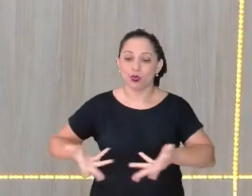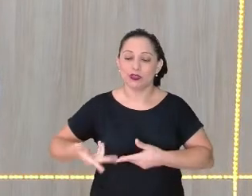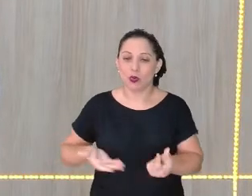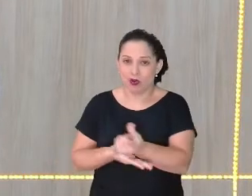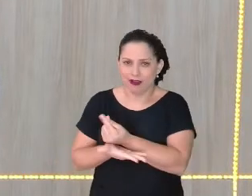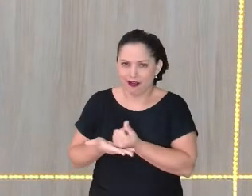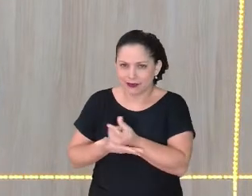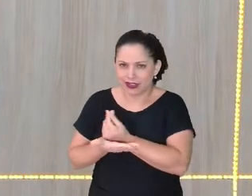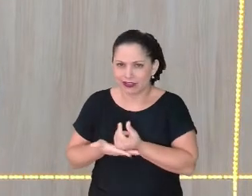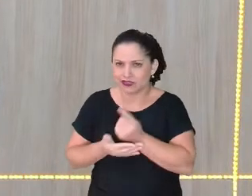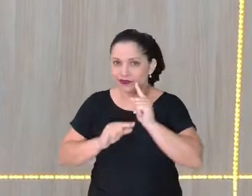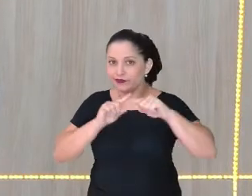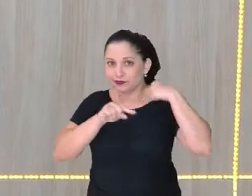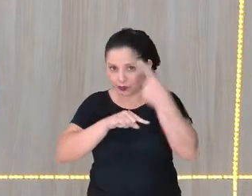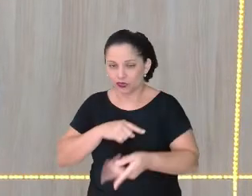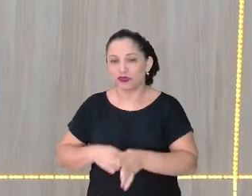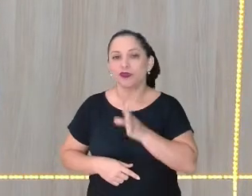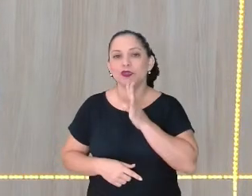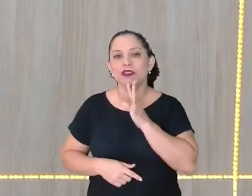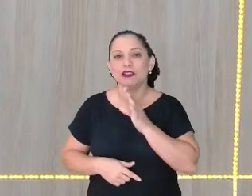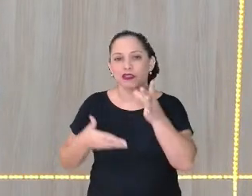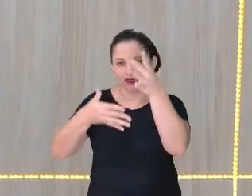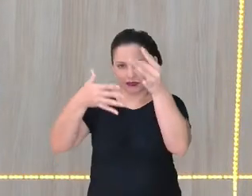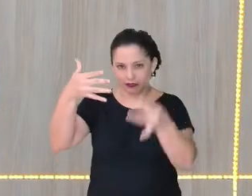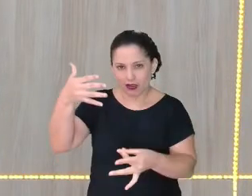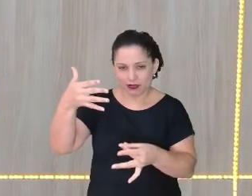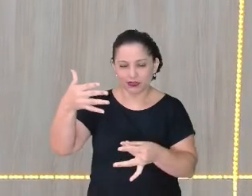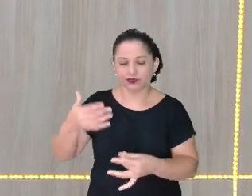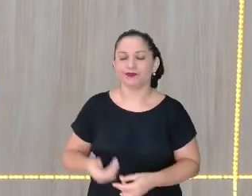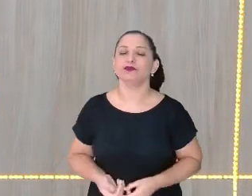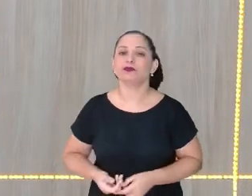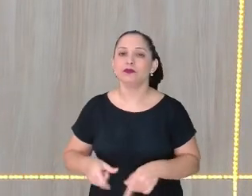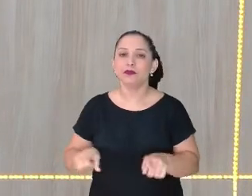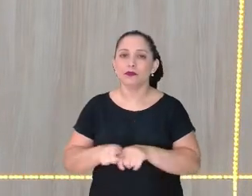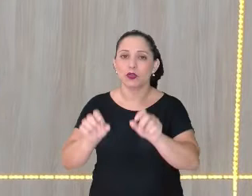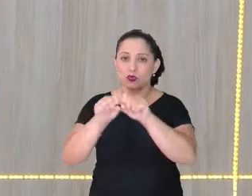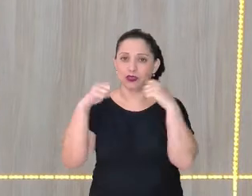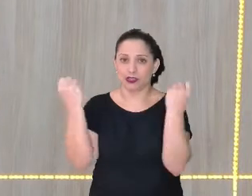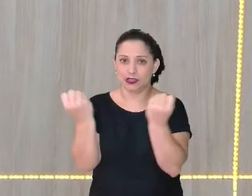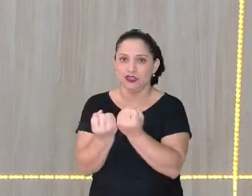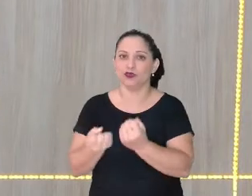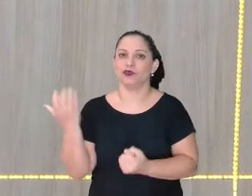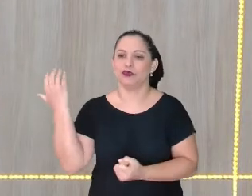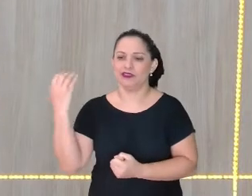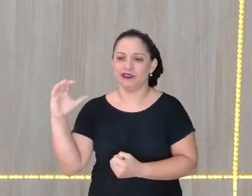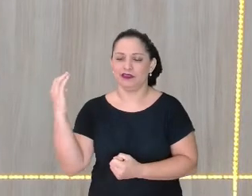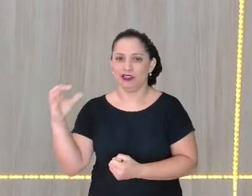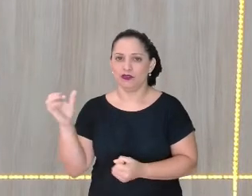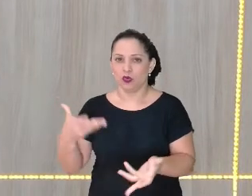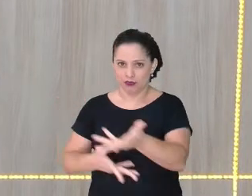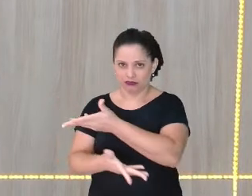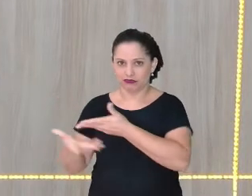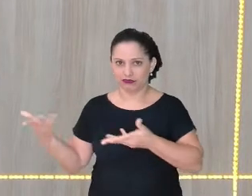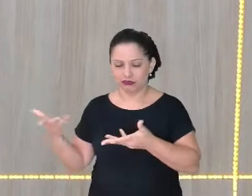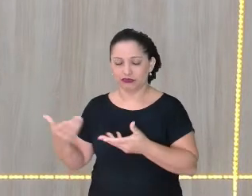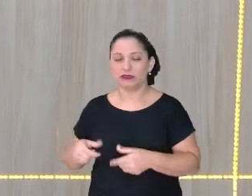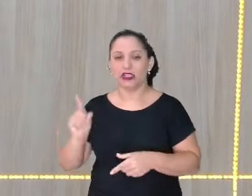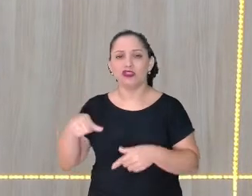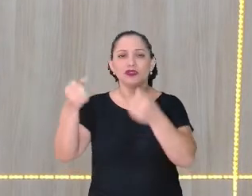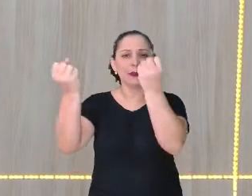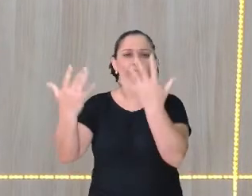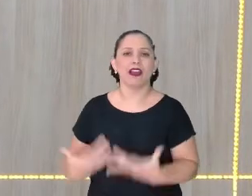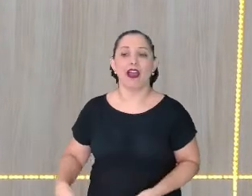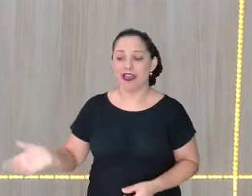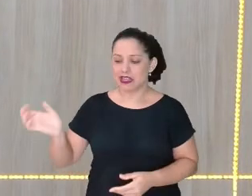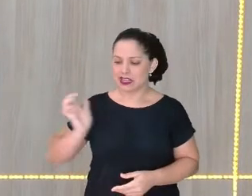capitalista, que a gente vai ver isso mais para frente, que Marx vai detalhar, que é o socialismo científico, ele vai dizer que a